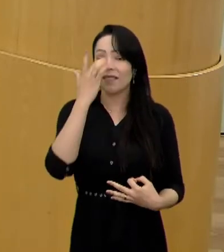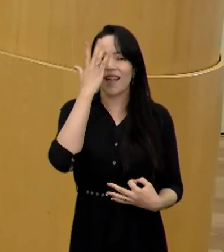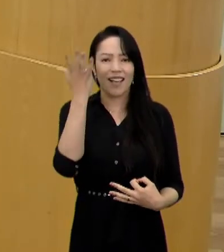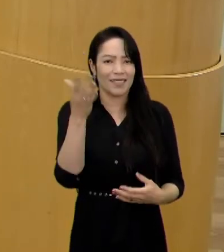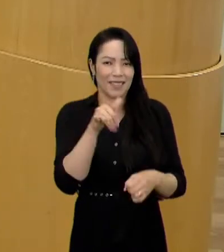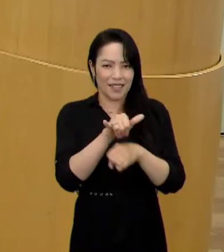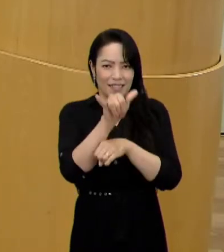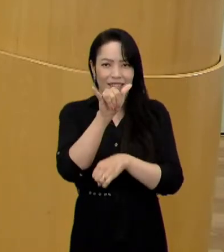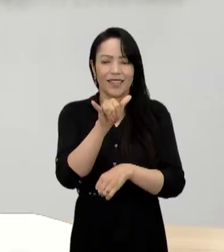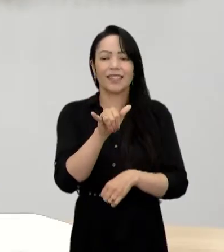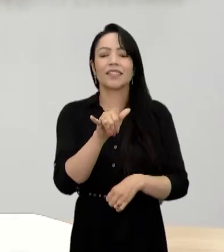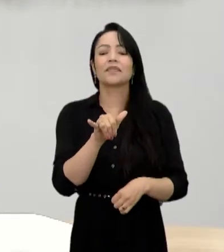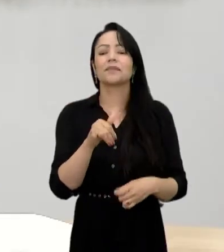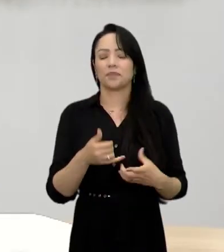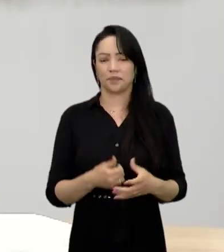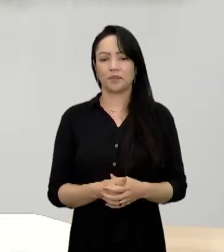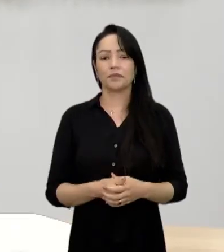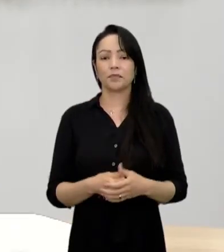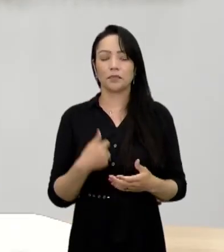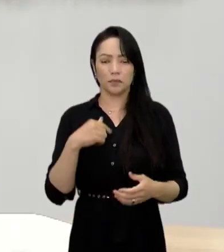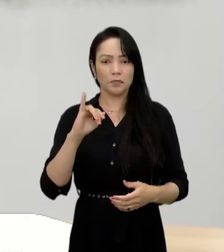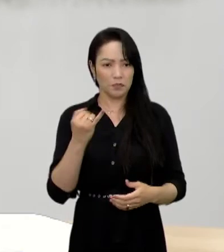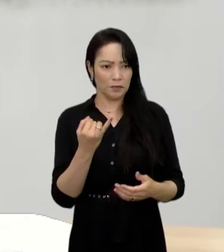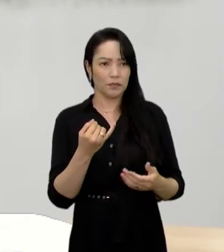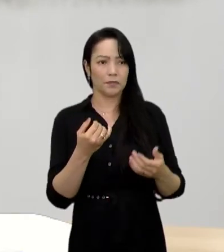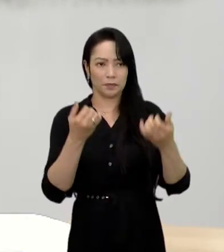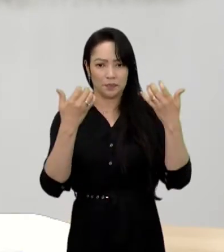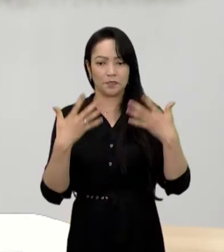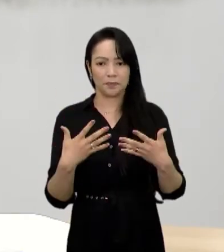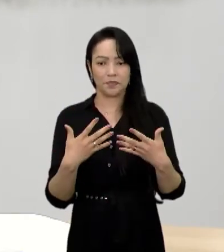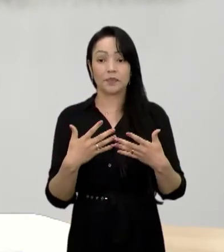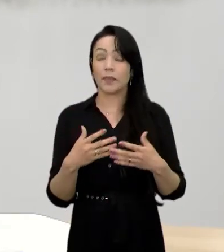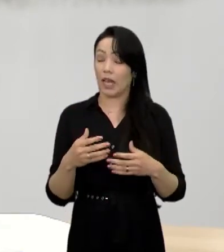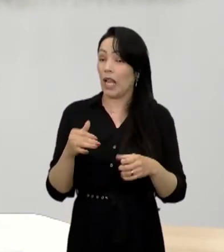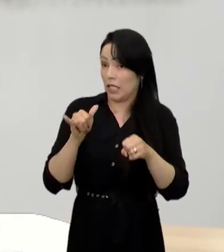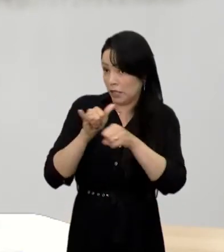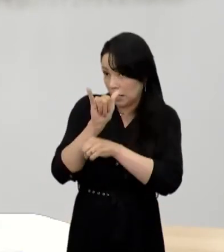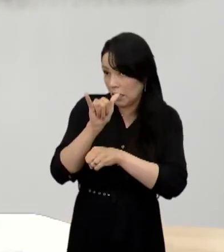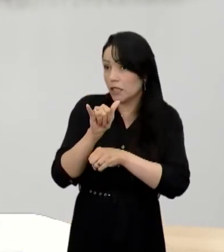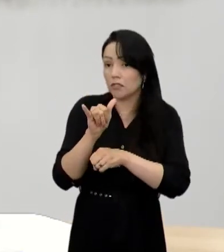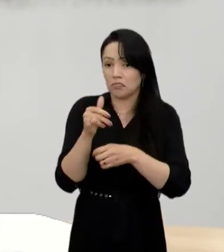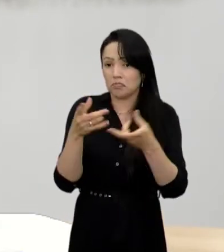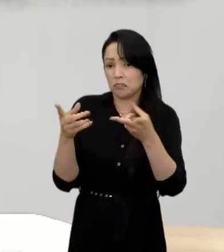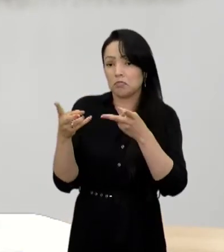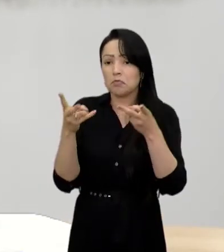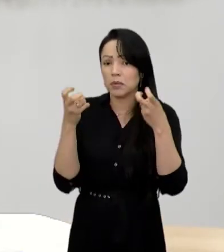eu vou aproveitar o que você está falando. Eu diria assim, engana para aquele que percebeu,